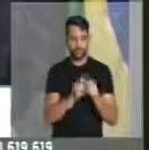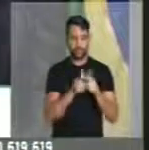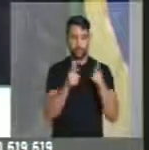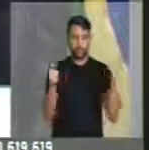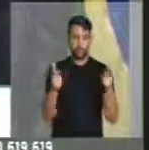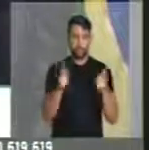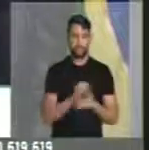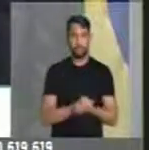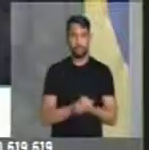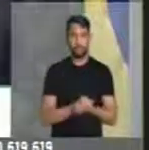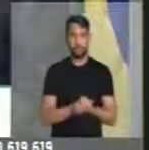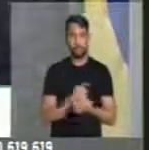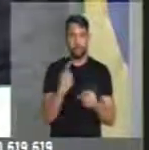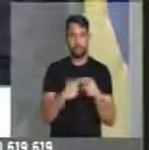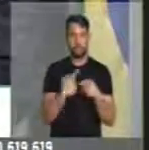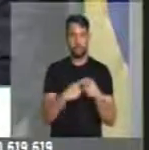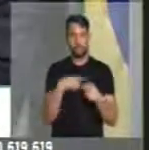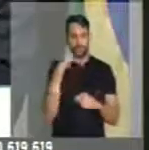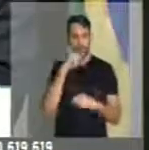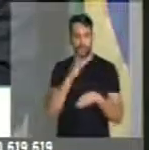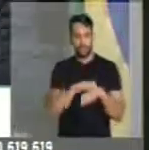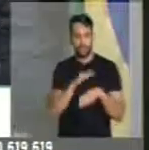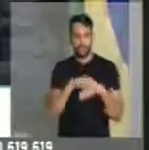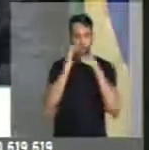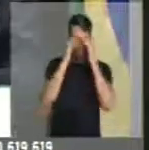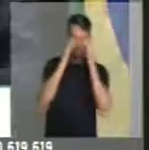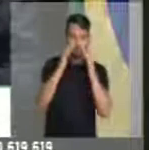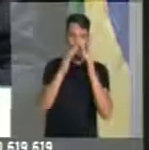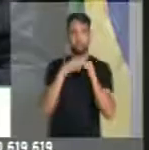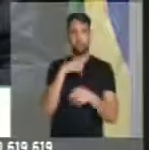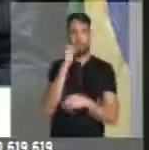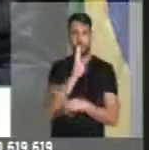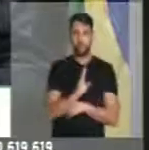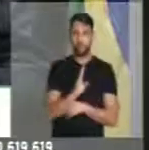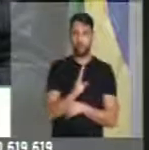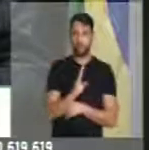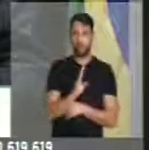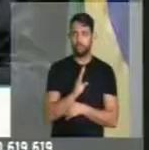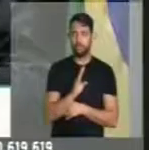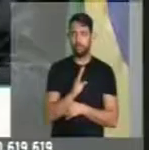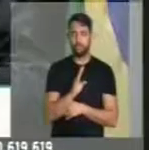engrandece, porque é um dos políticos mais honrados deste país.